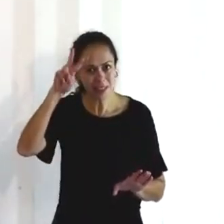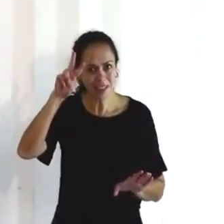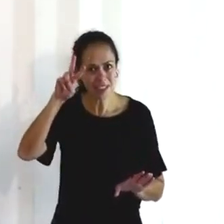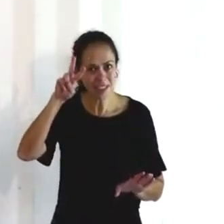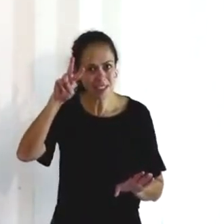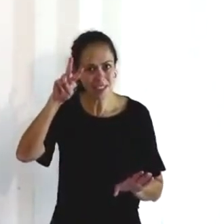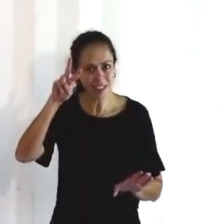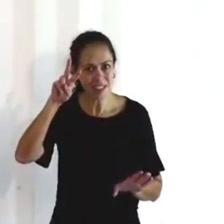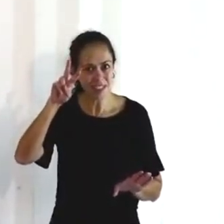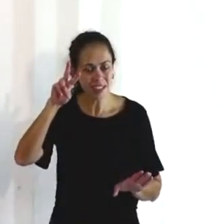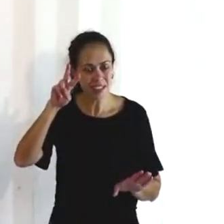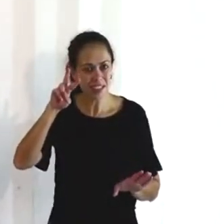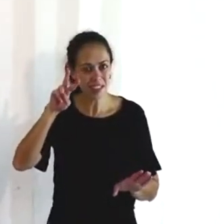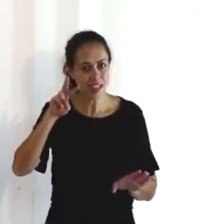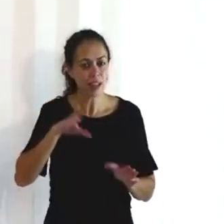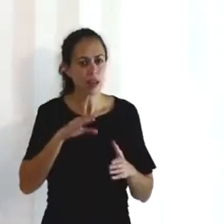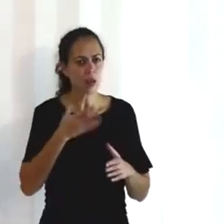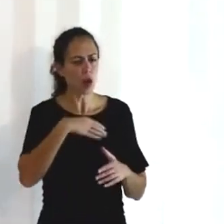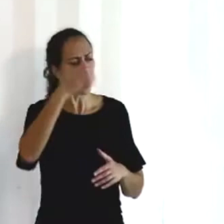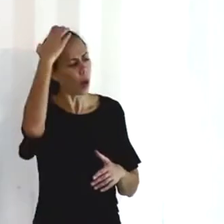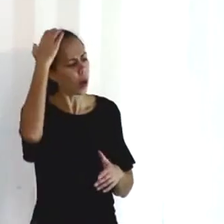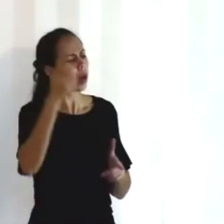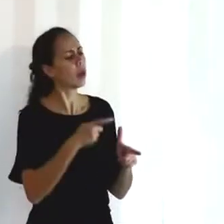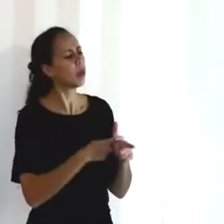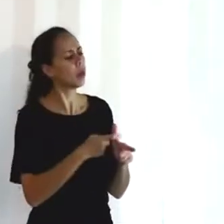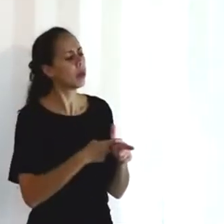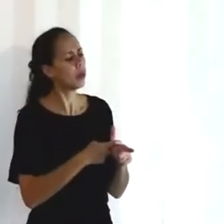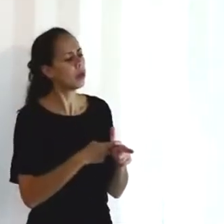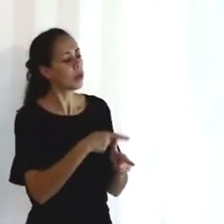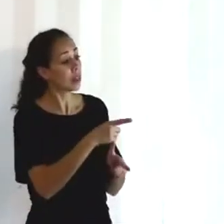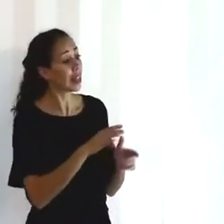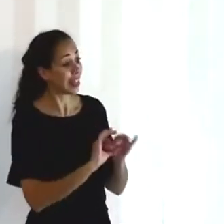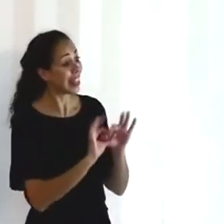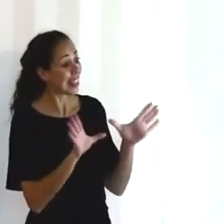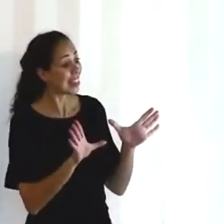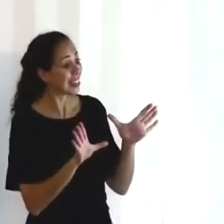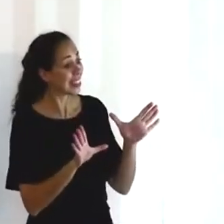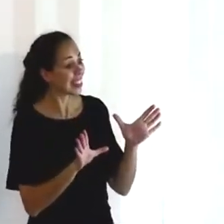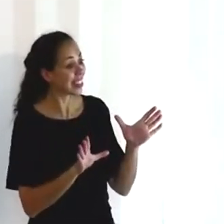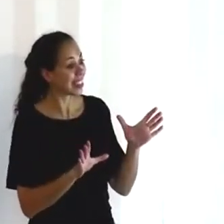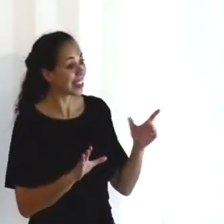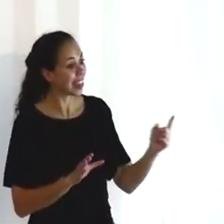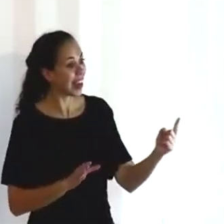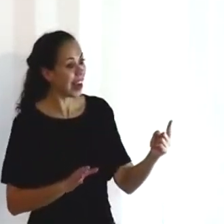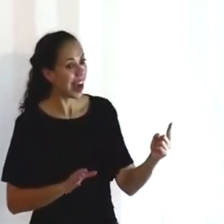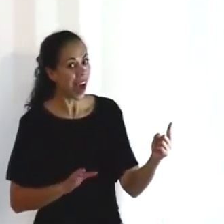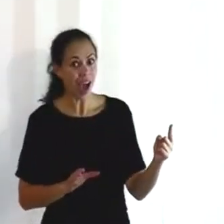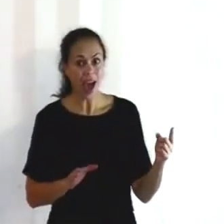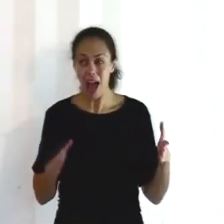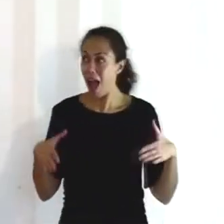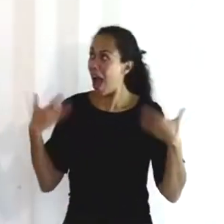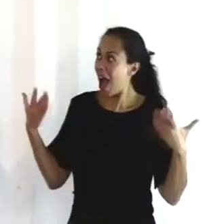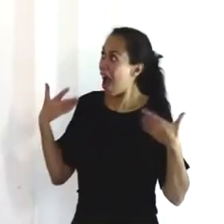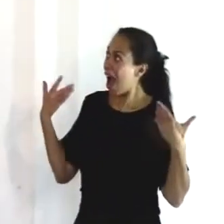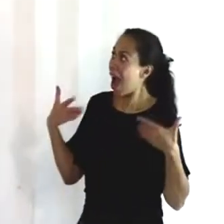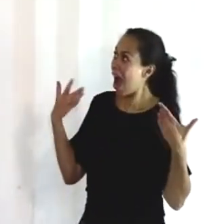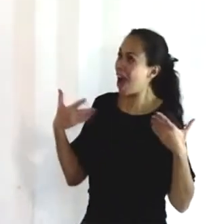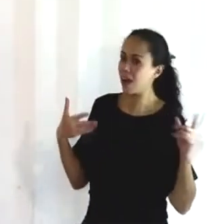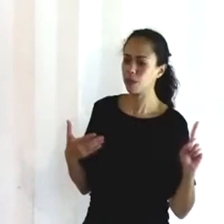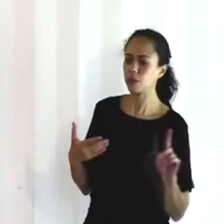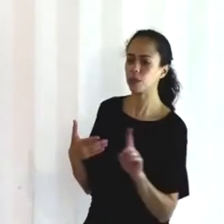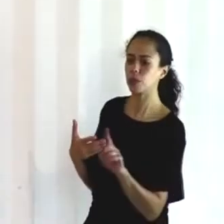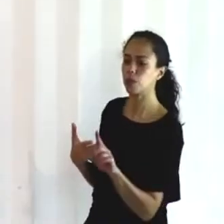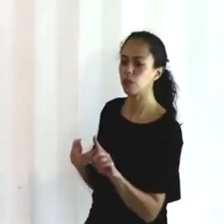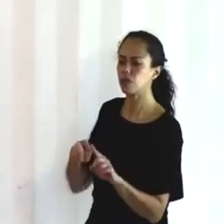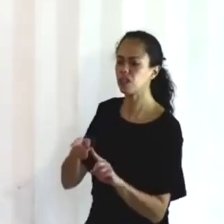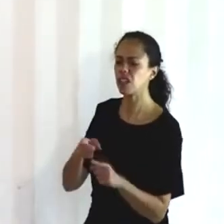saiu perdoado, que coisa boa, perdoado. Mas quando ele não perdoou, e os seus companheiros disseram, ele não